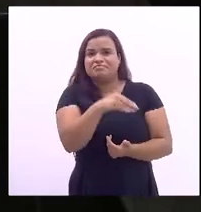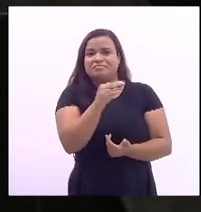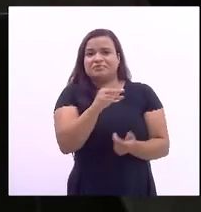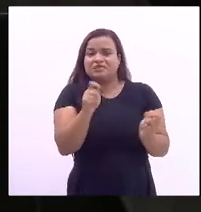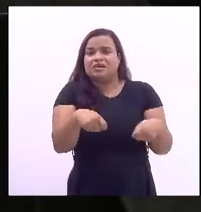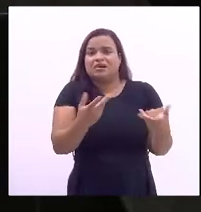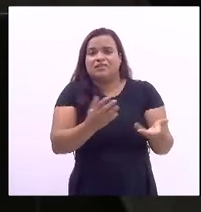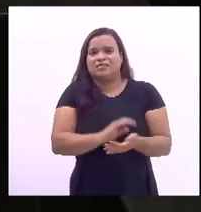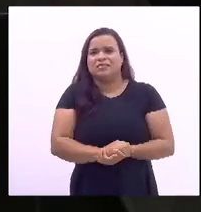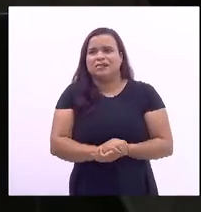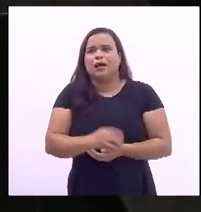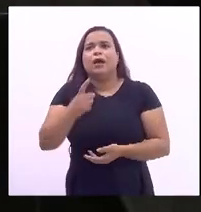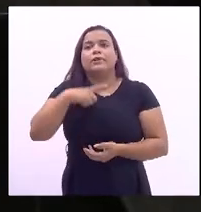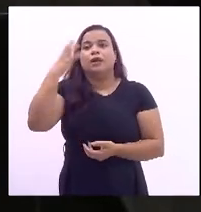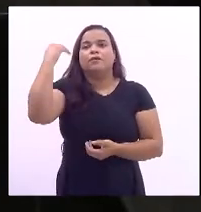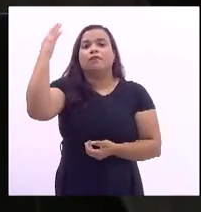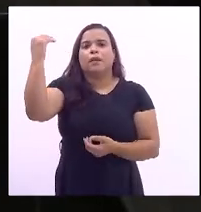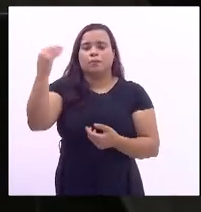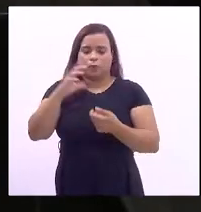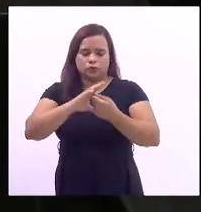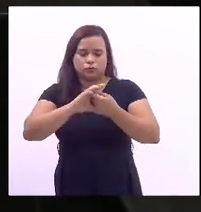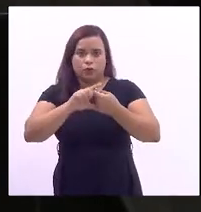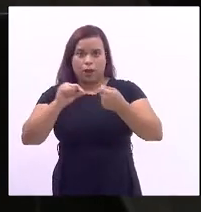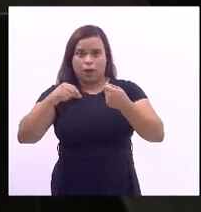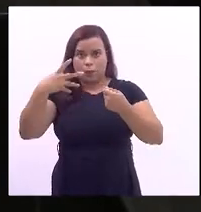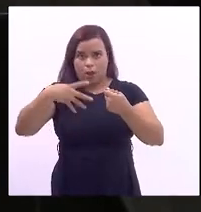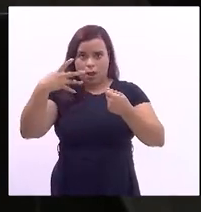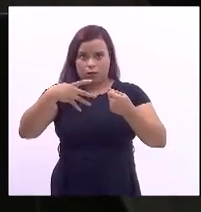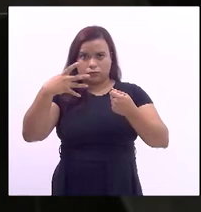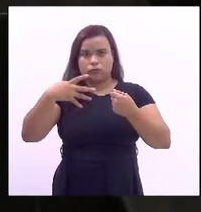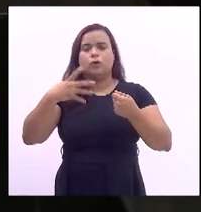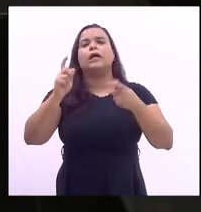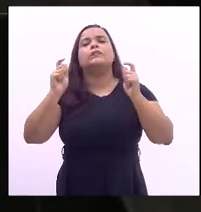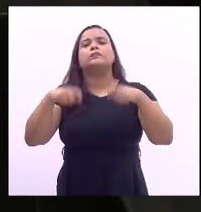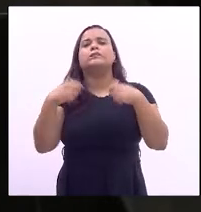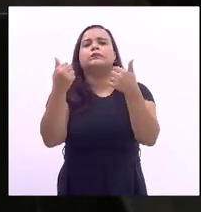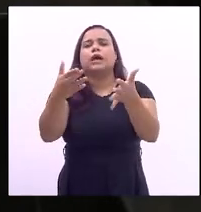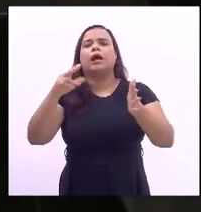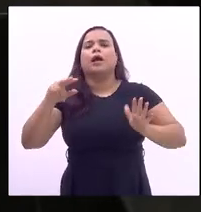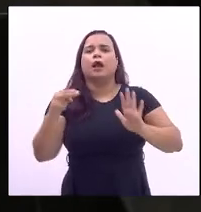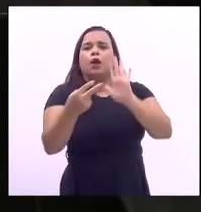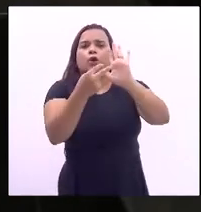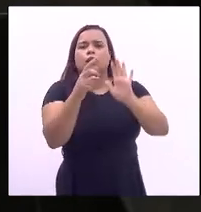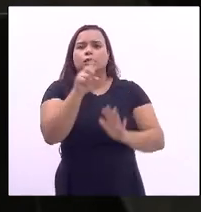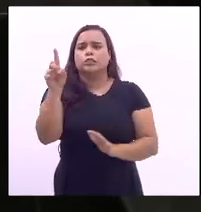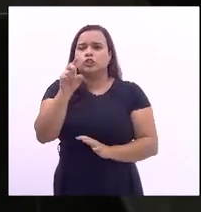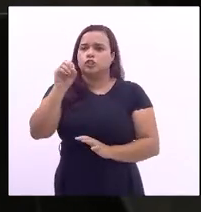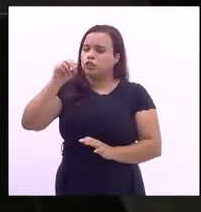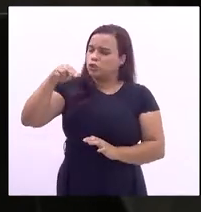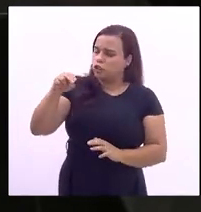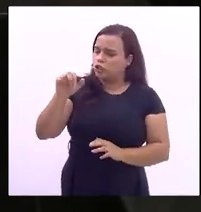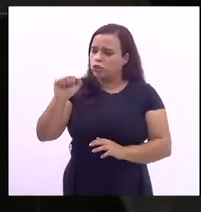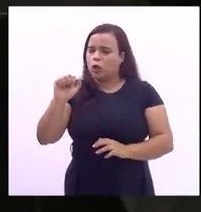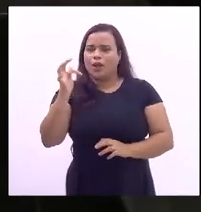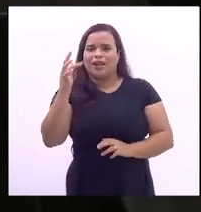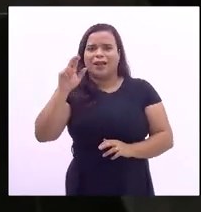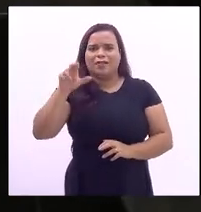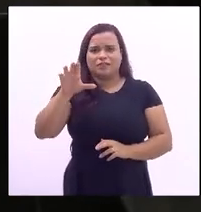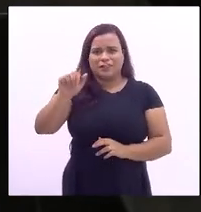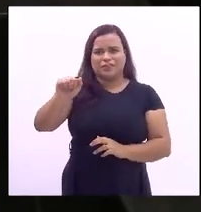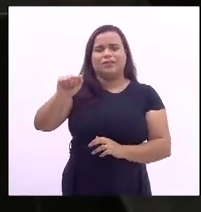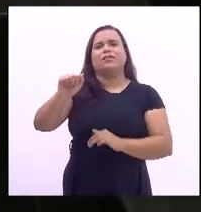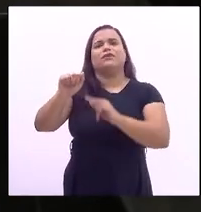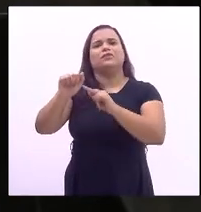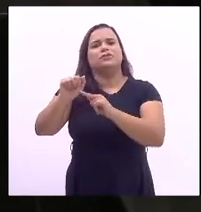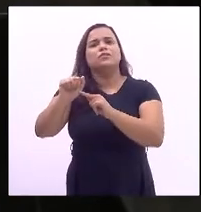aí vem famoso artigo 4º fica reconhecido como zona franca do centro histórico